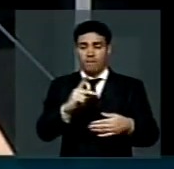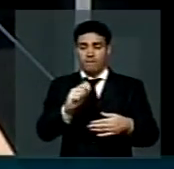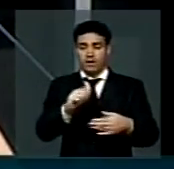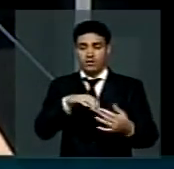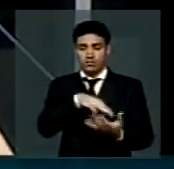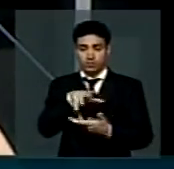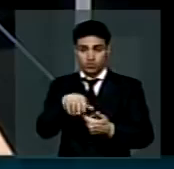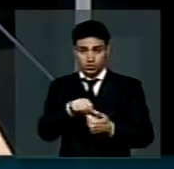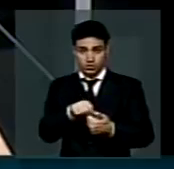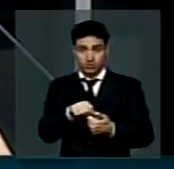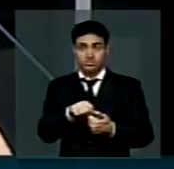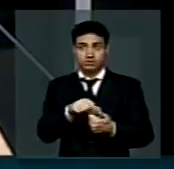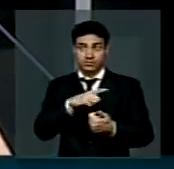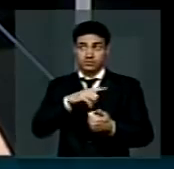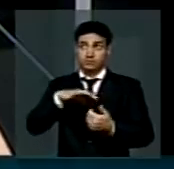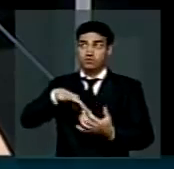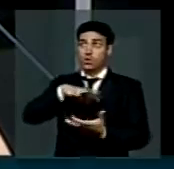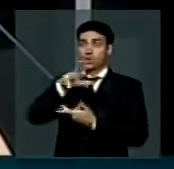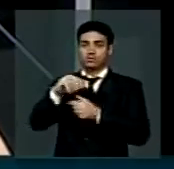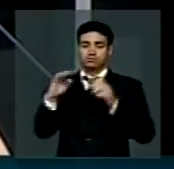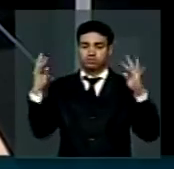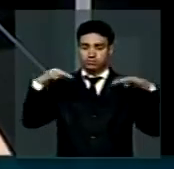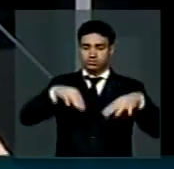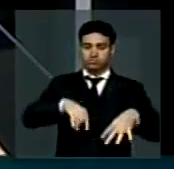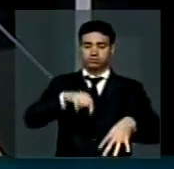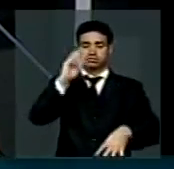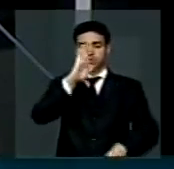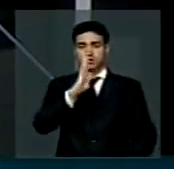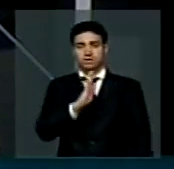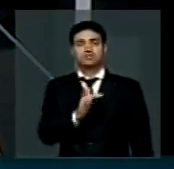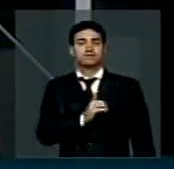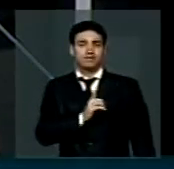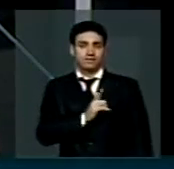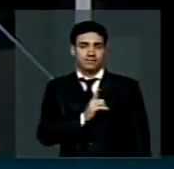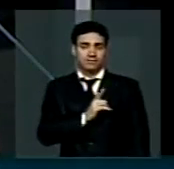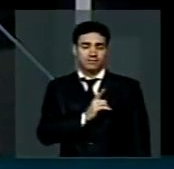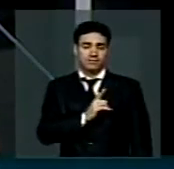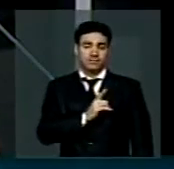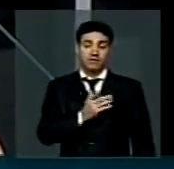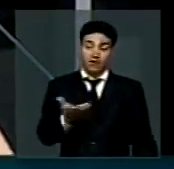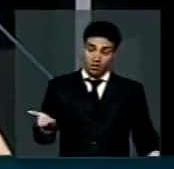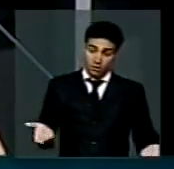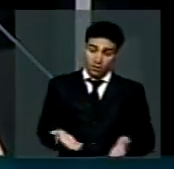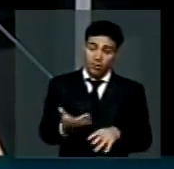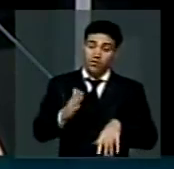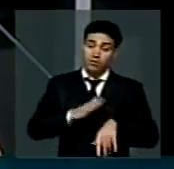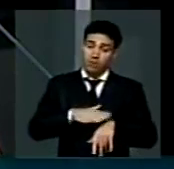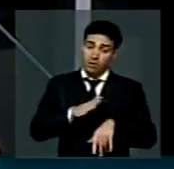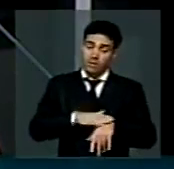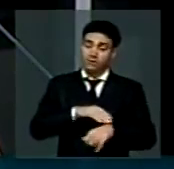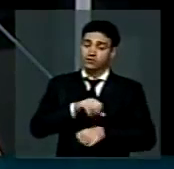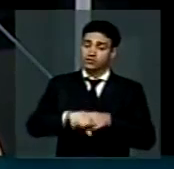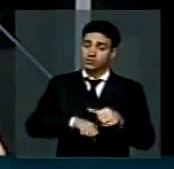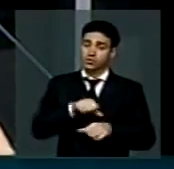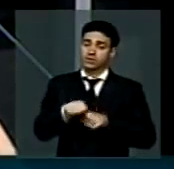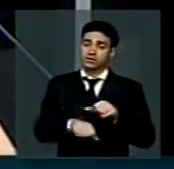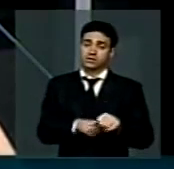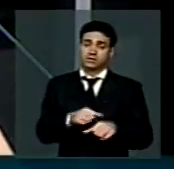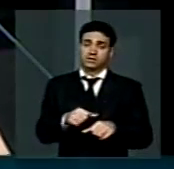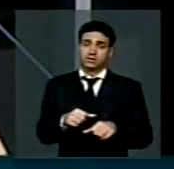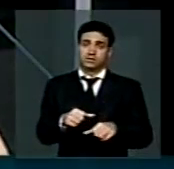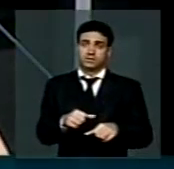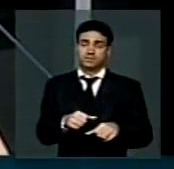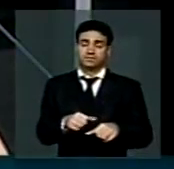As atenções do mundo inteiro já estão voltadas a nós. Esse é o momento de mudarmos esse jogo, em